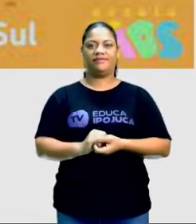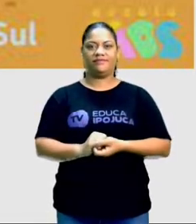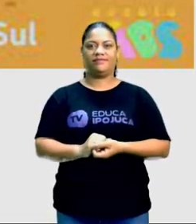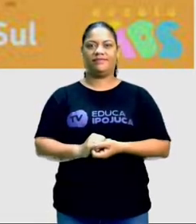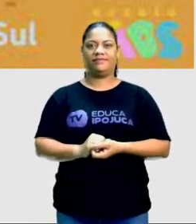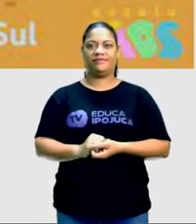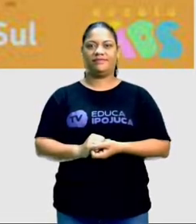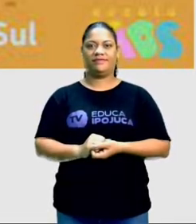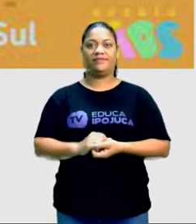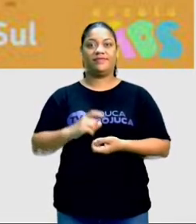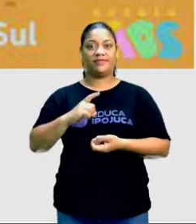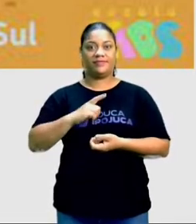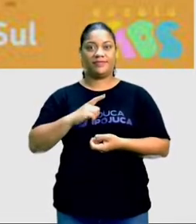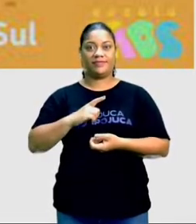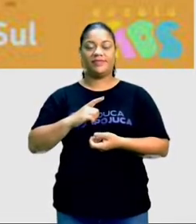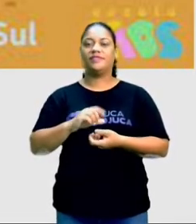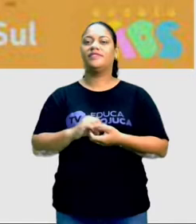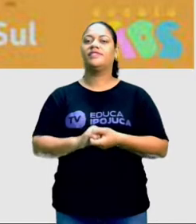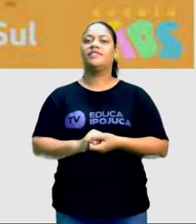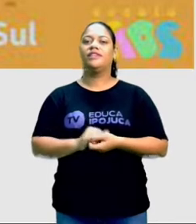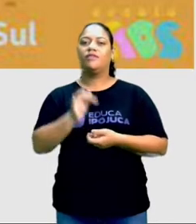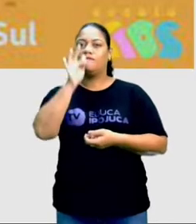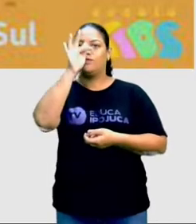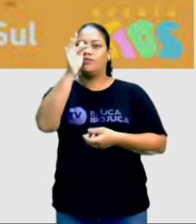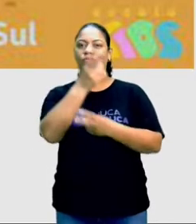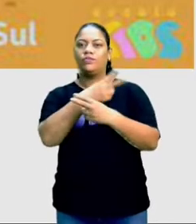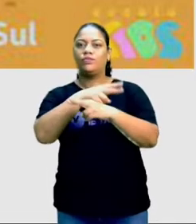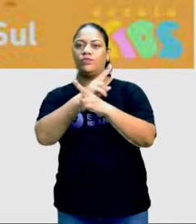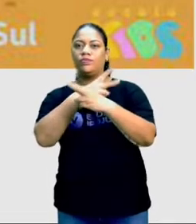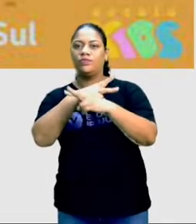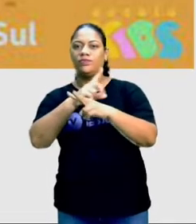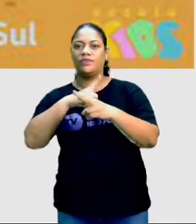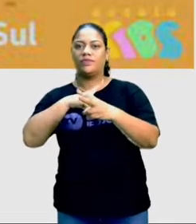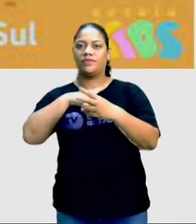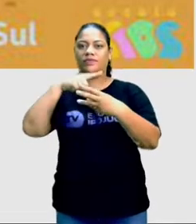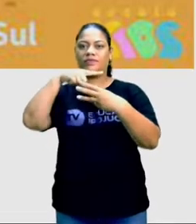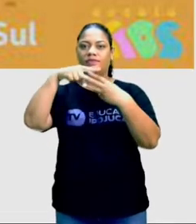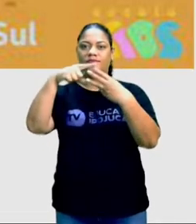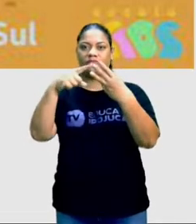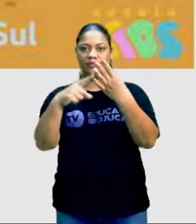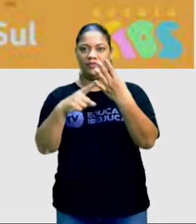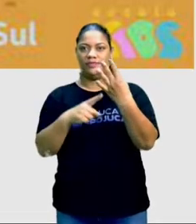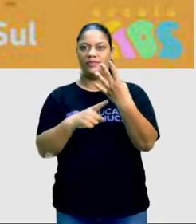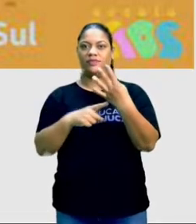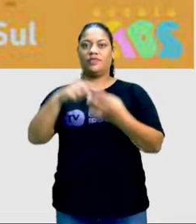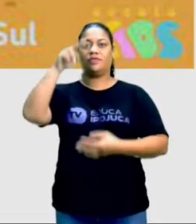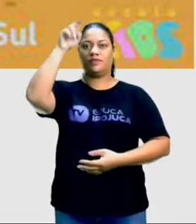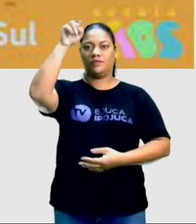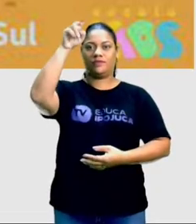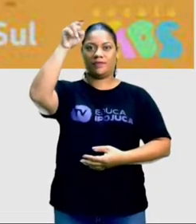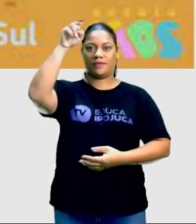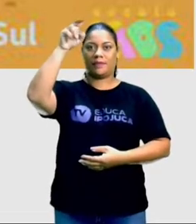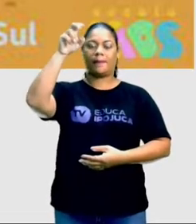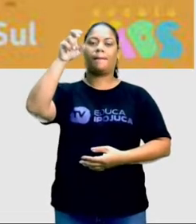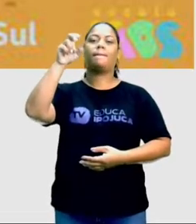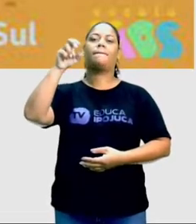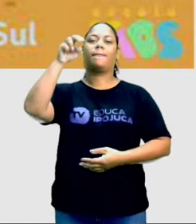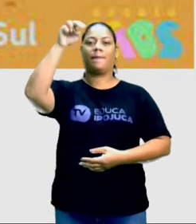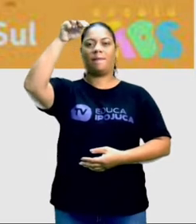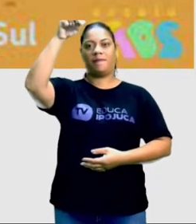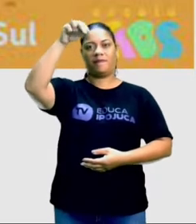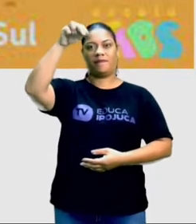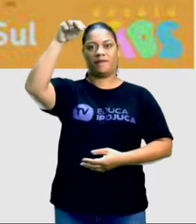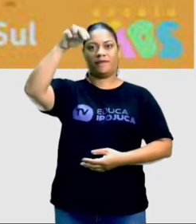presentes nas rosas dos ventos e constituem-se de quatro formas, ou seja, norte inicial, que é o N,